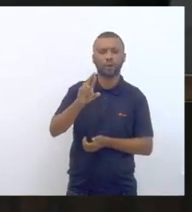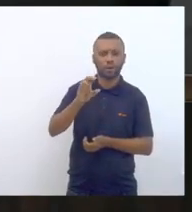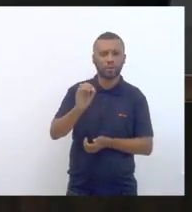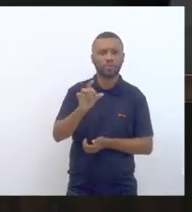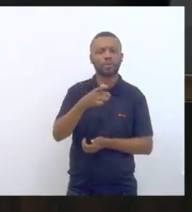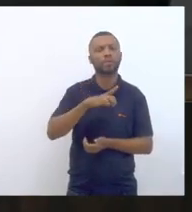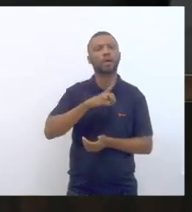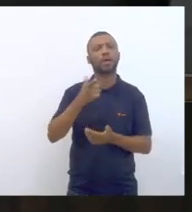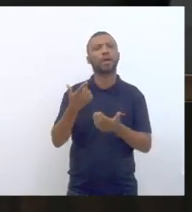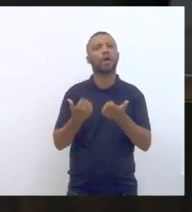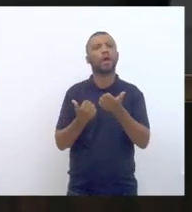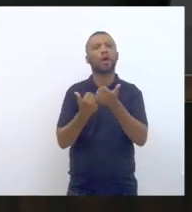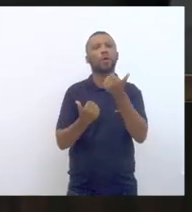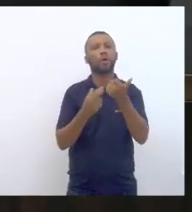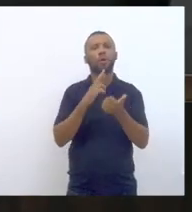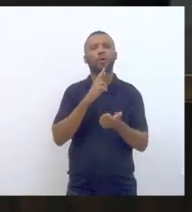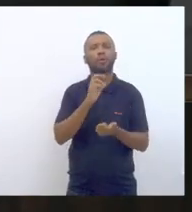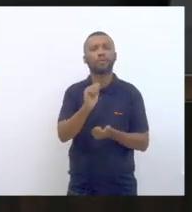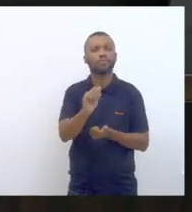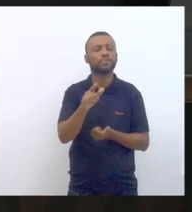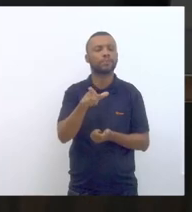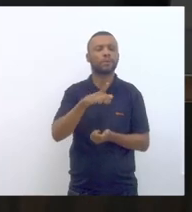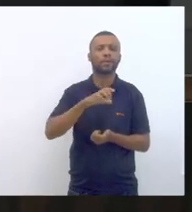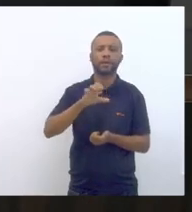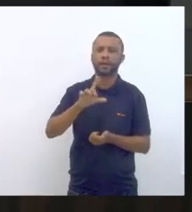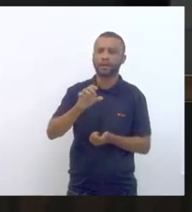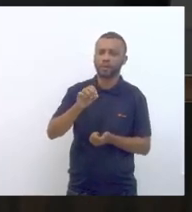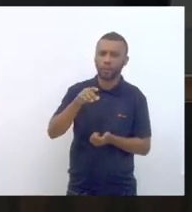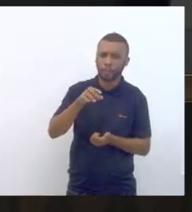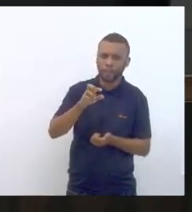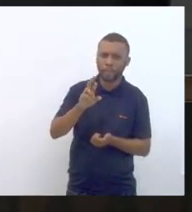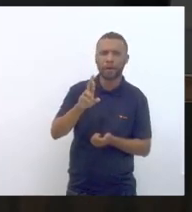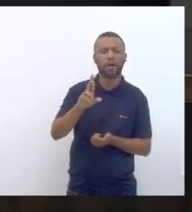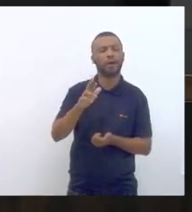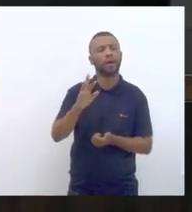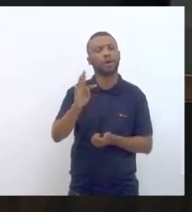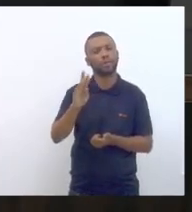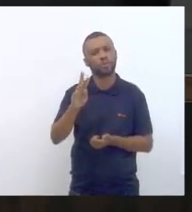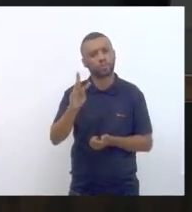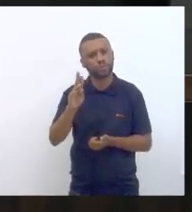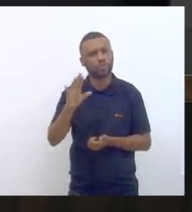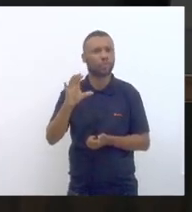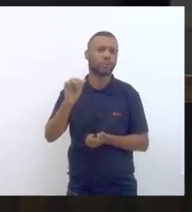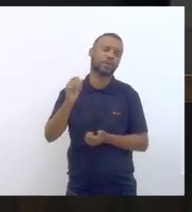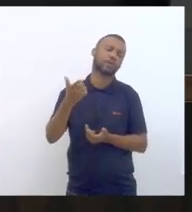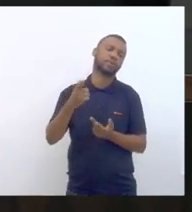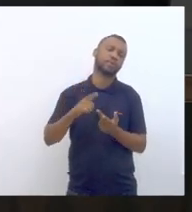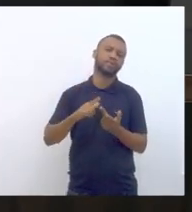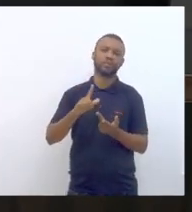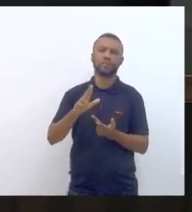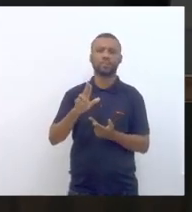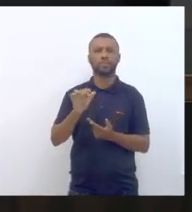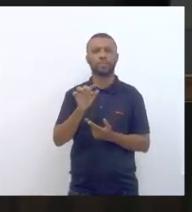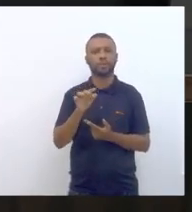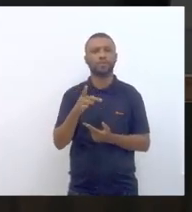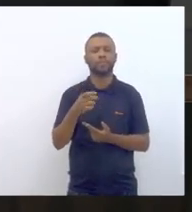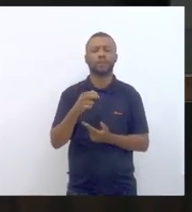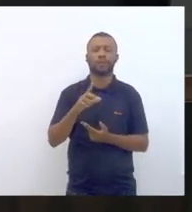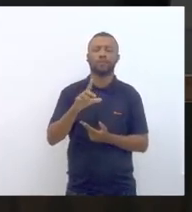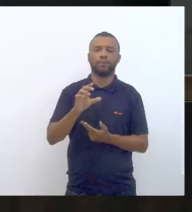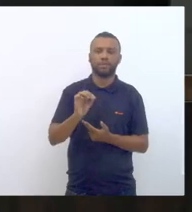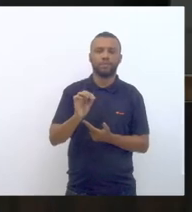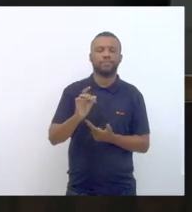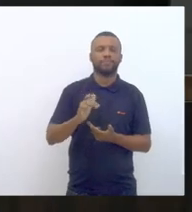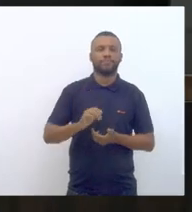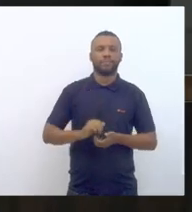por favor. Rodrigo Amorim, Eliomar, Tutuca, Luiz Paulo, o rei de Madureira